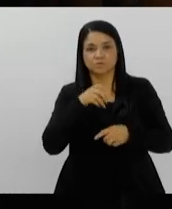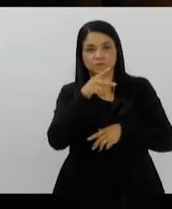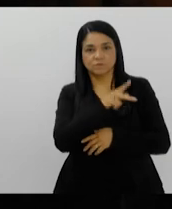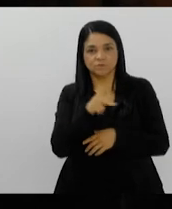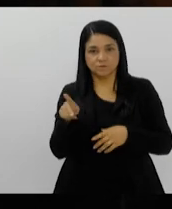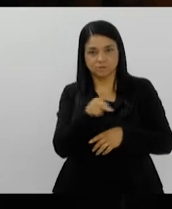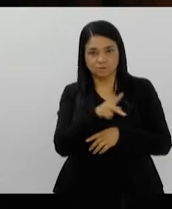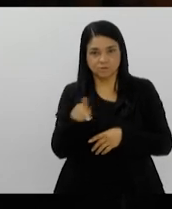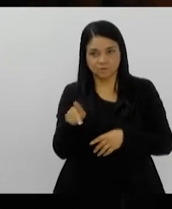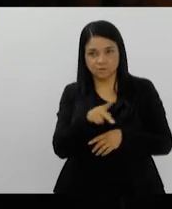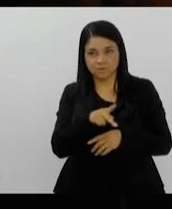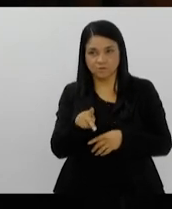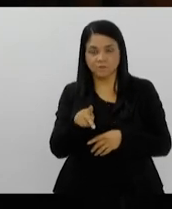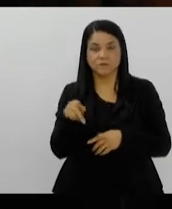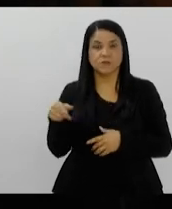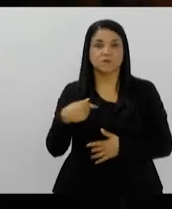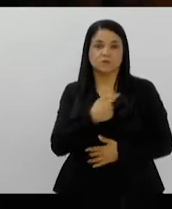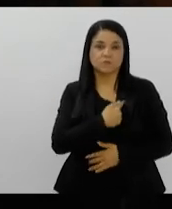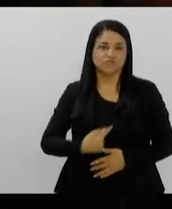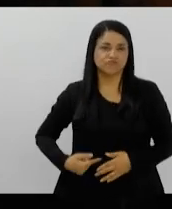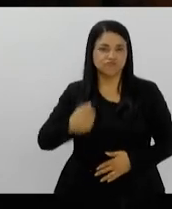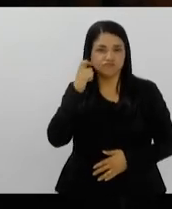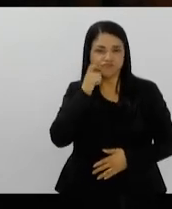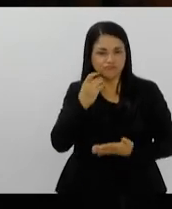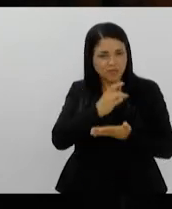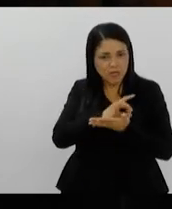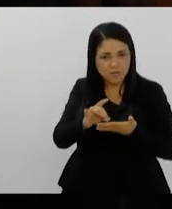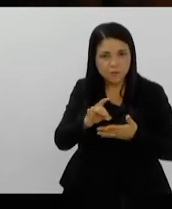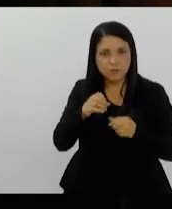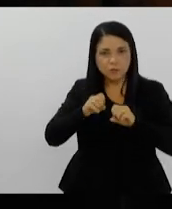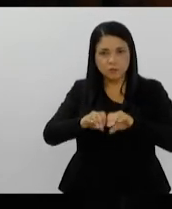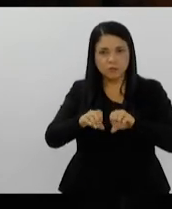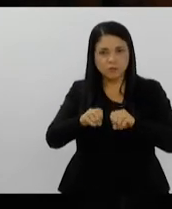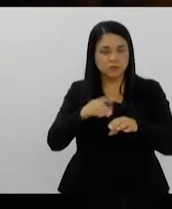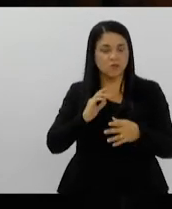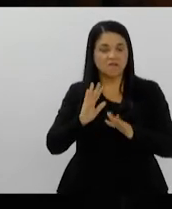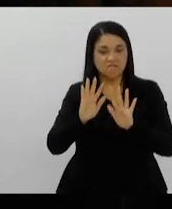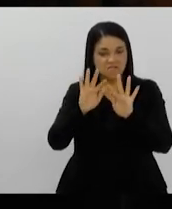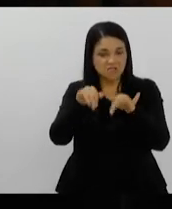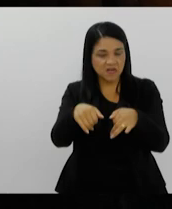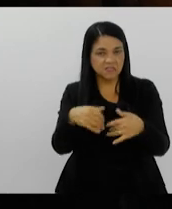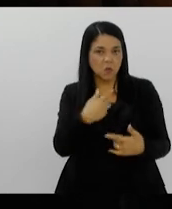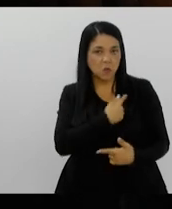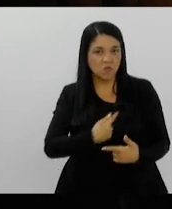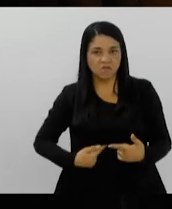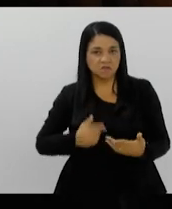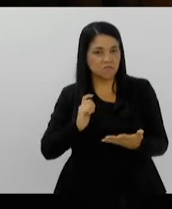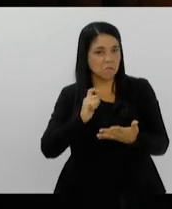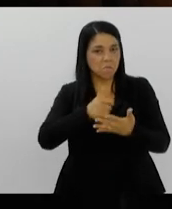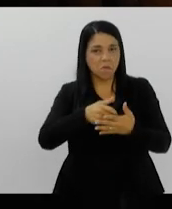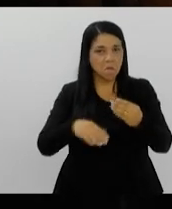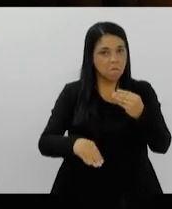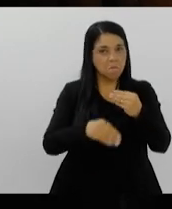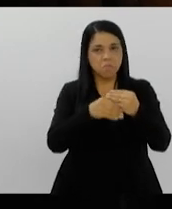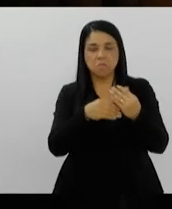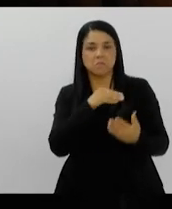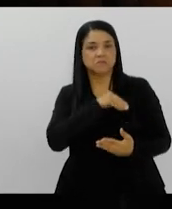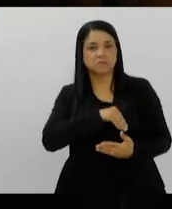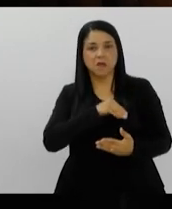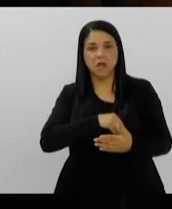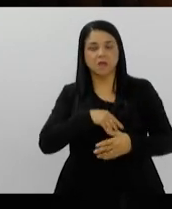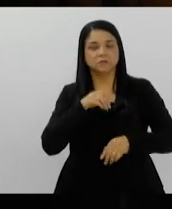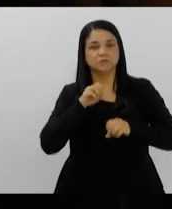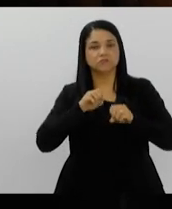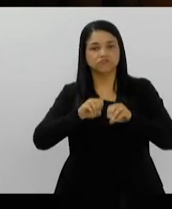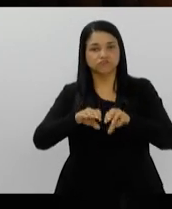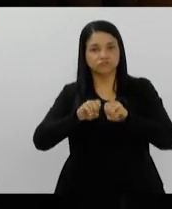Cláudio Castro, inimigo da educação, vai terminar o governo sem pagar o piso do magistério. Não dá para o Rio de Janeiro continuar sendo o